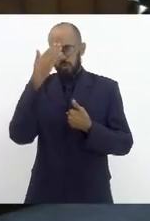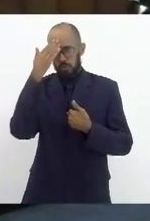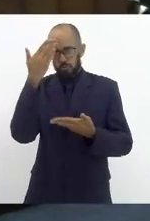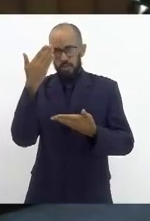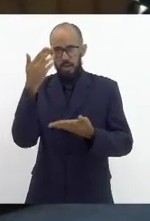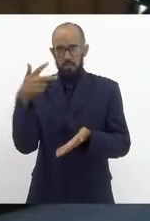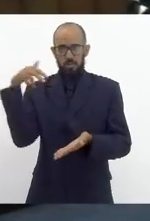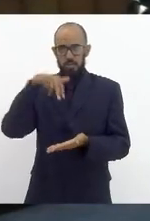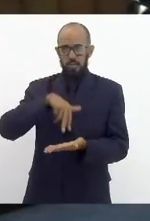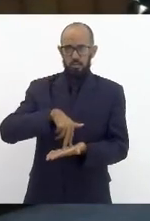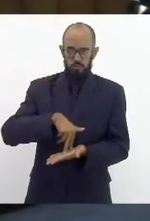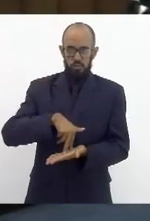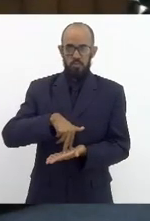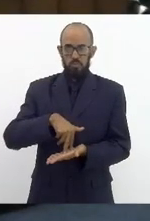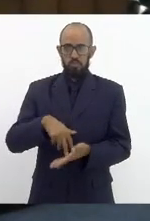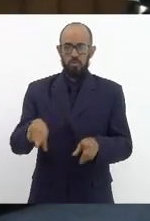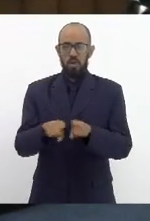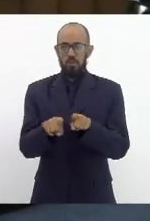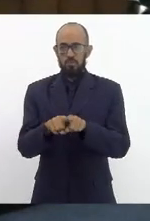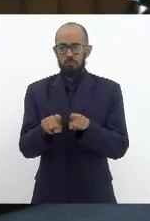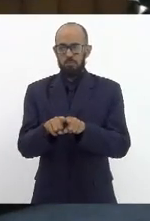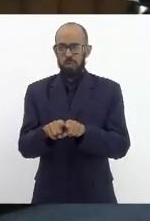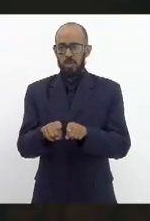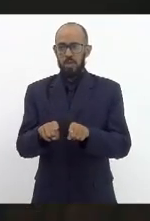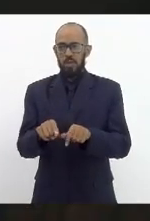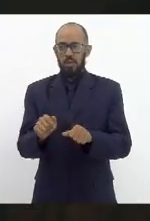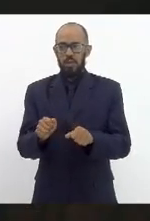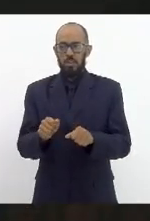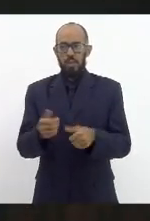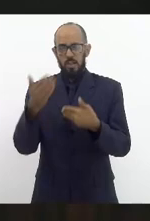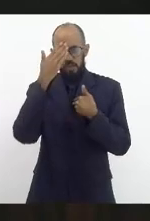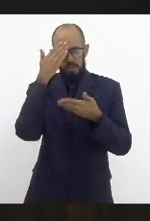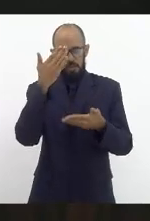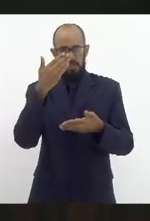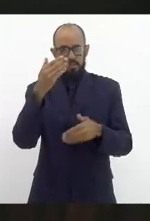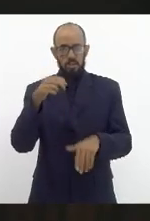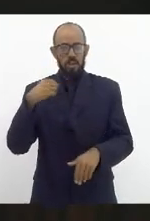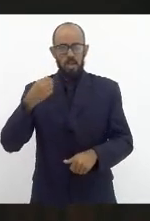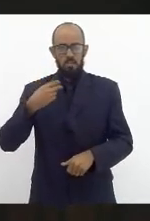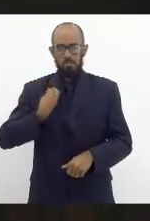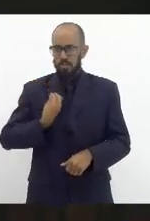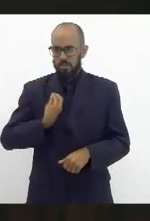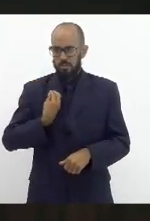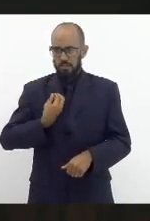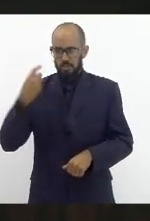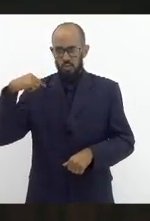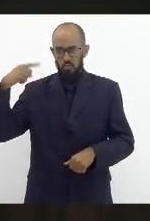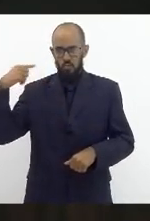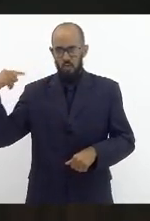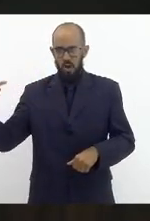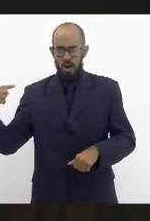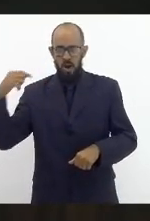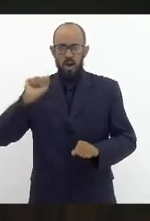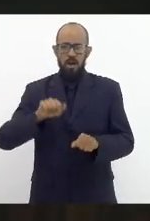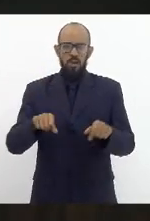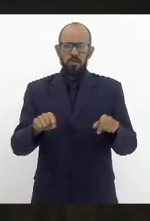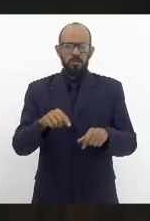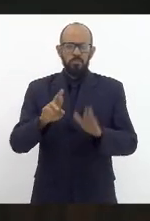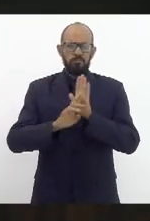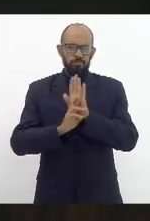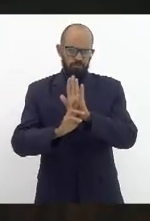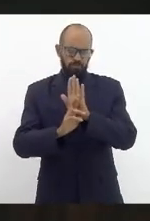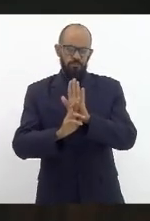Saudar a presença também de advogados que aqui estão, de representantes de